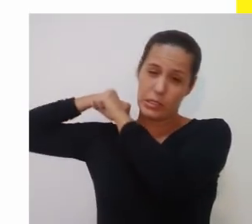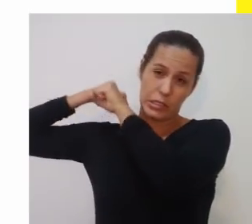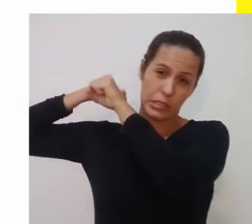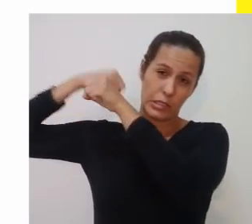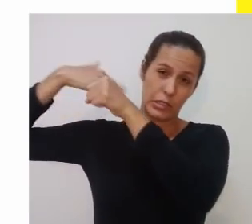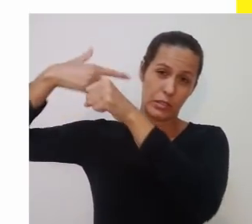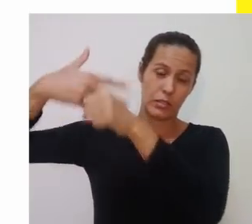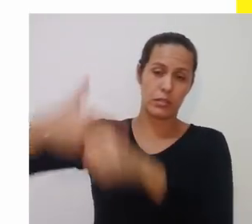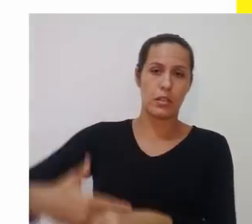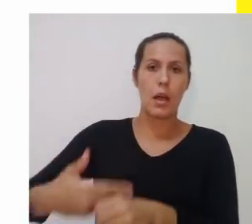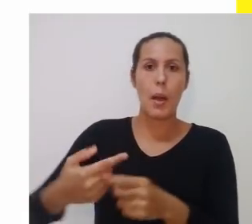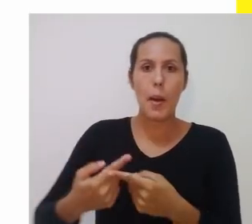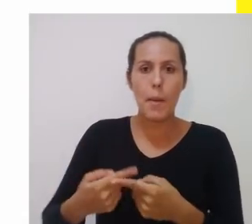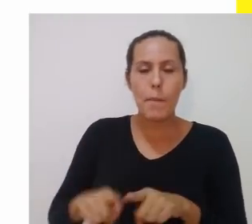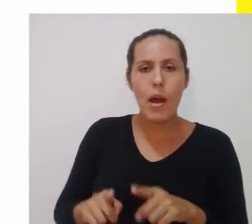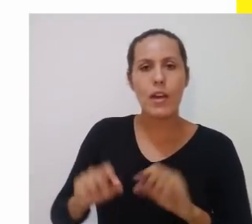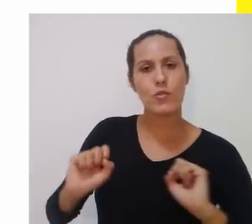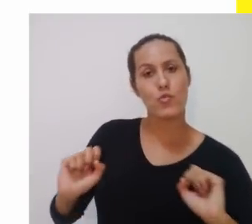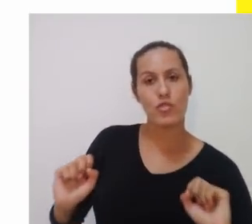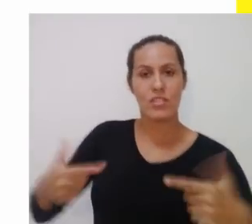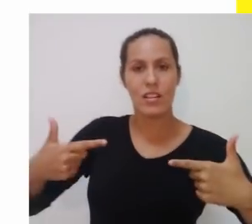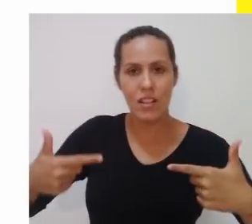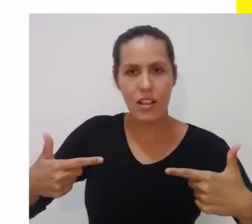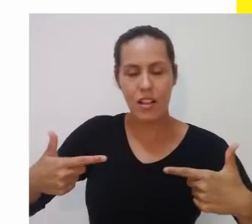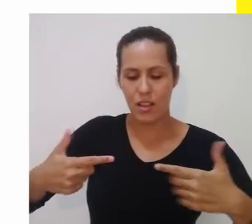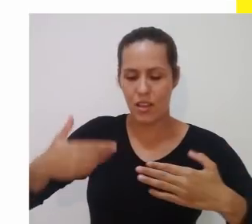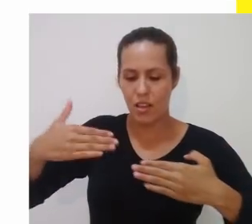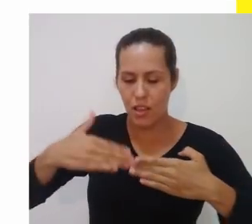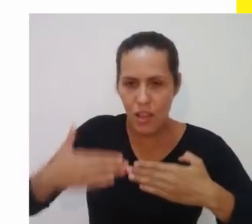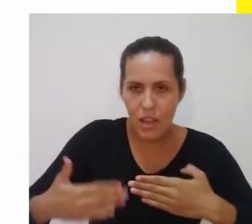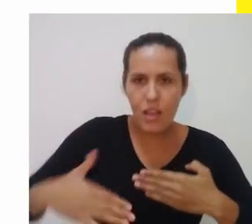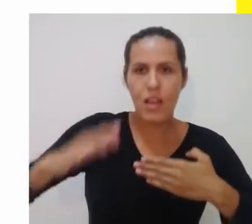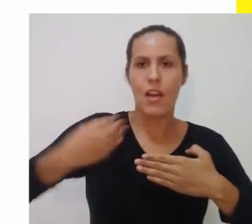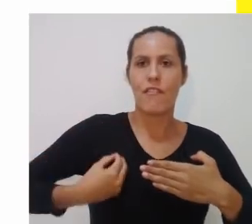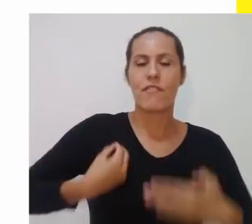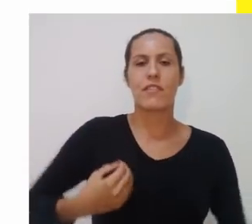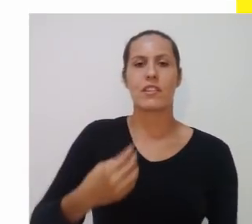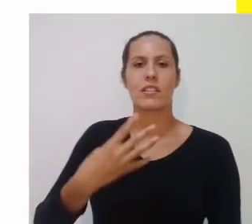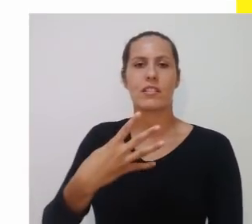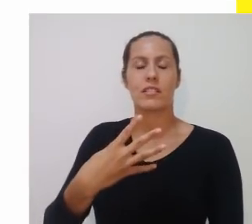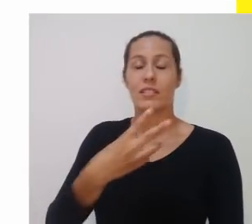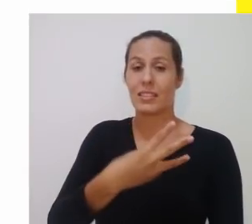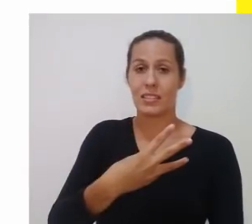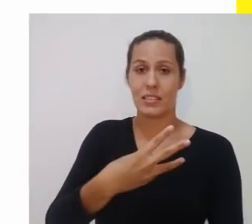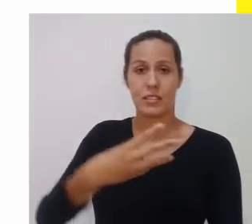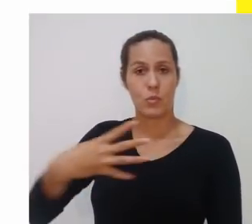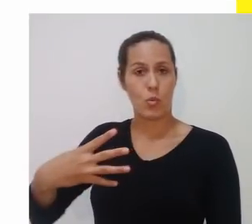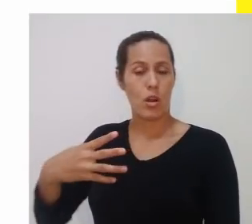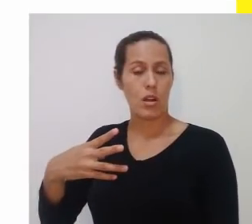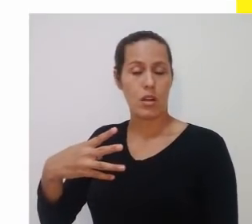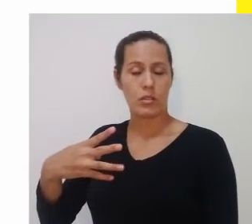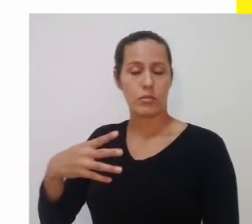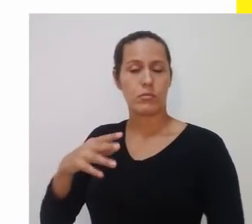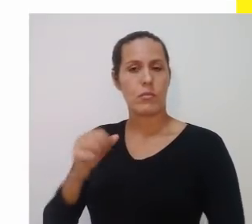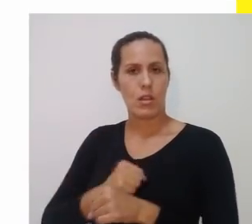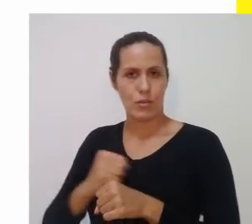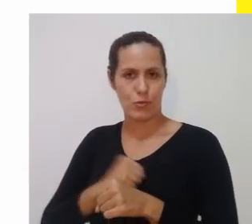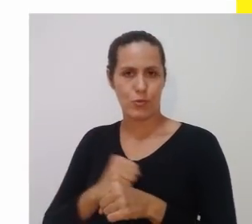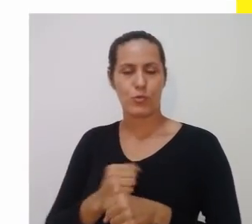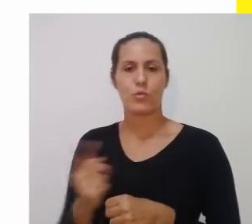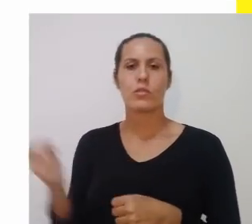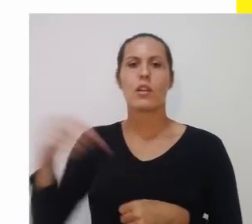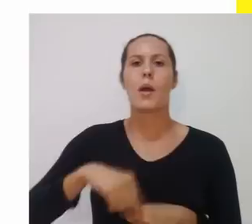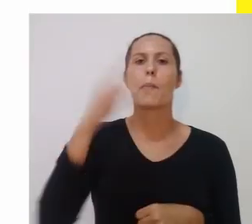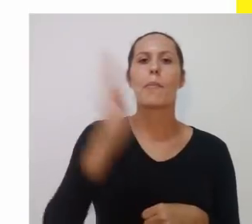A literatura existe há milênios. Mas o slam existe há 34 anos. E quando chegou ao